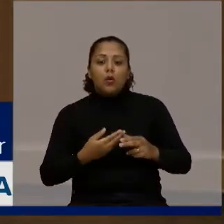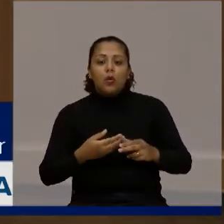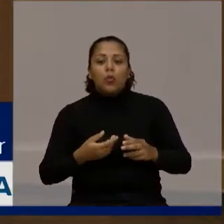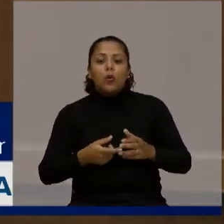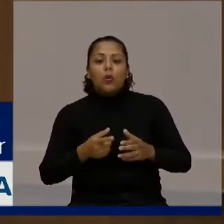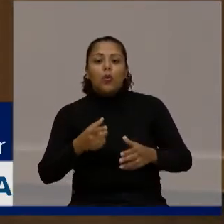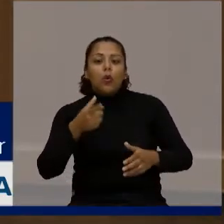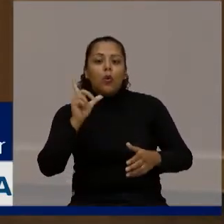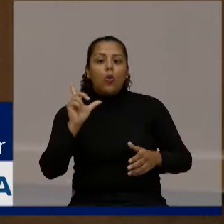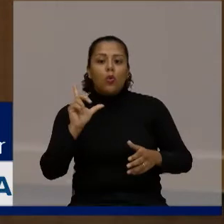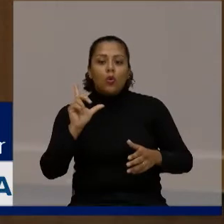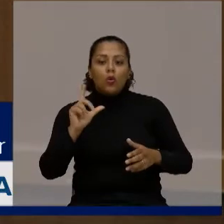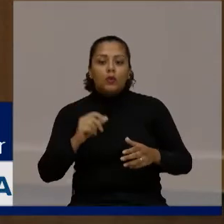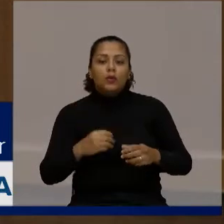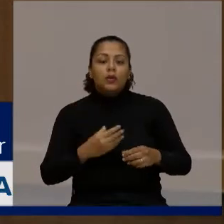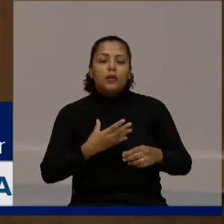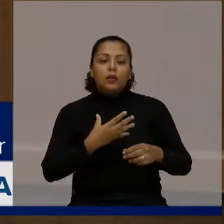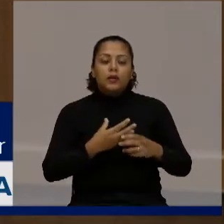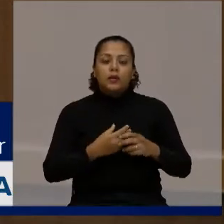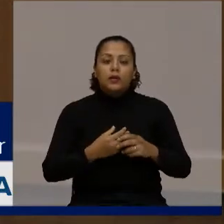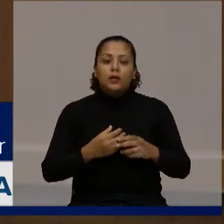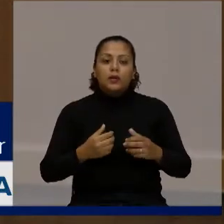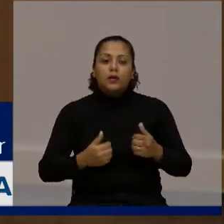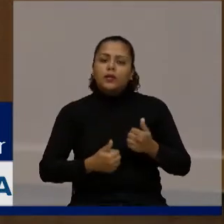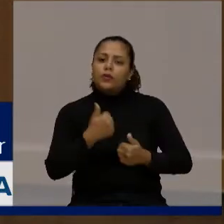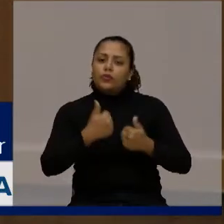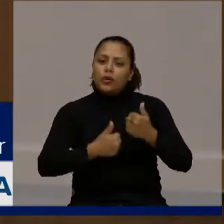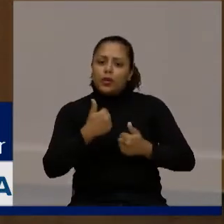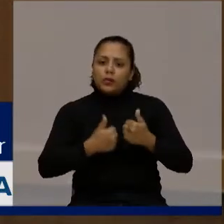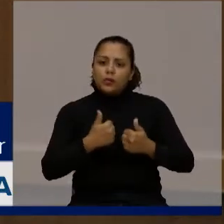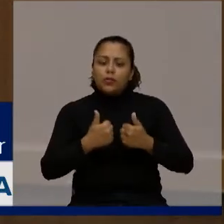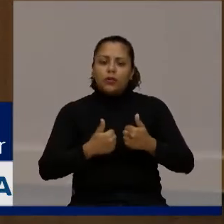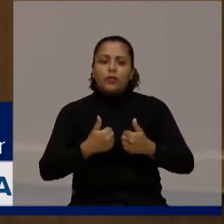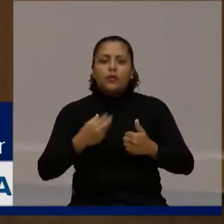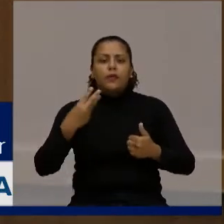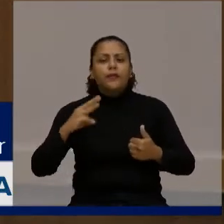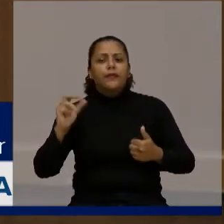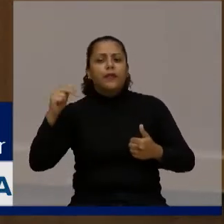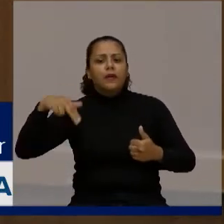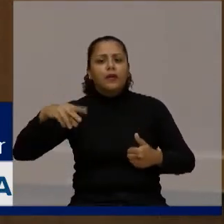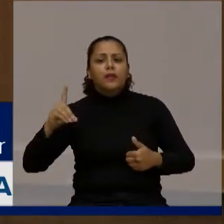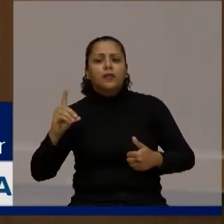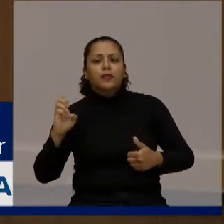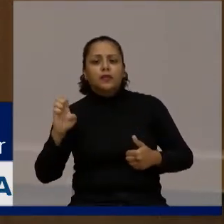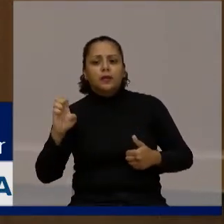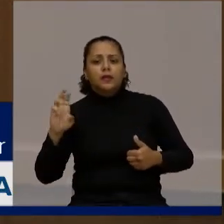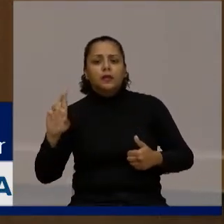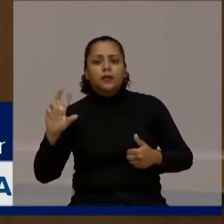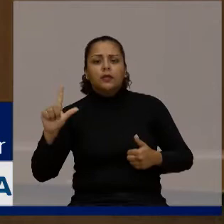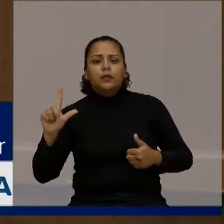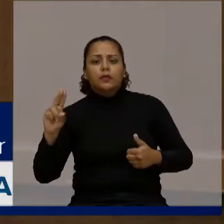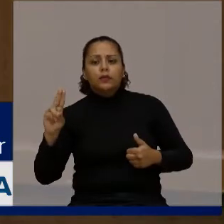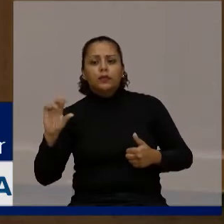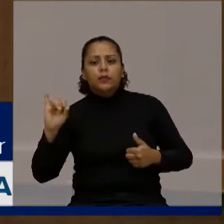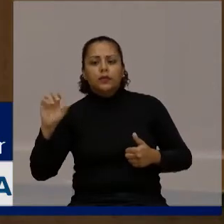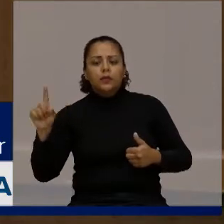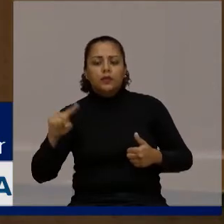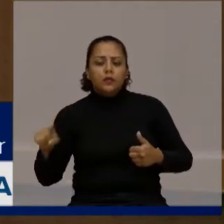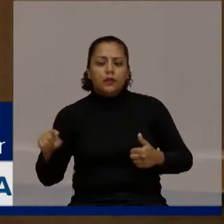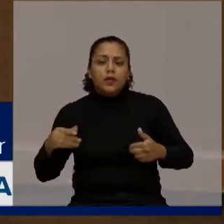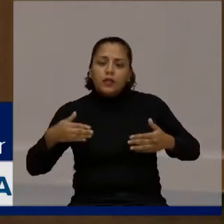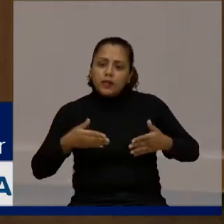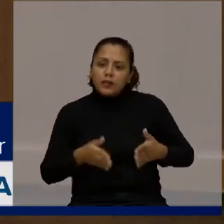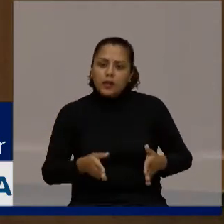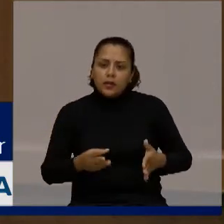São José, ídolo do São José Esporte Clube, Vander Luiz Alves Givizies, nascido em 30 de janeiro